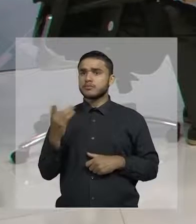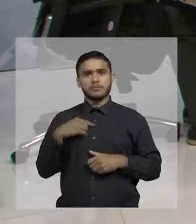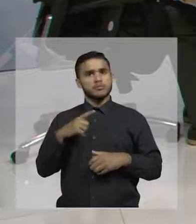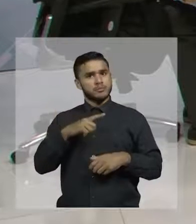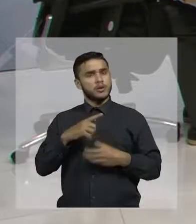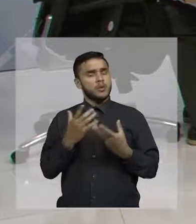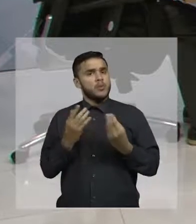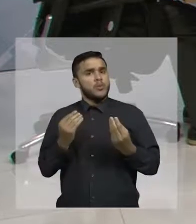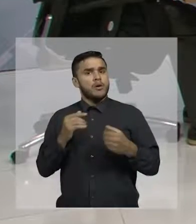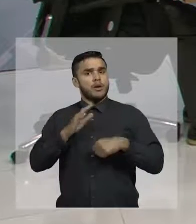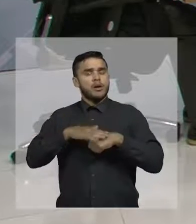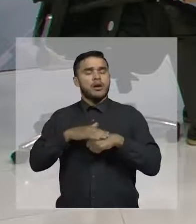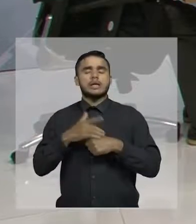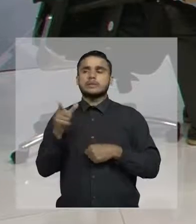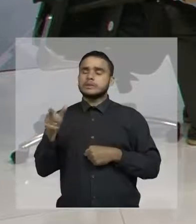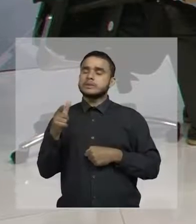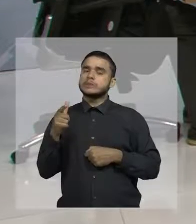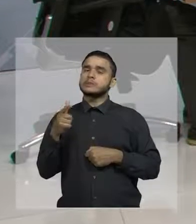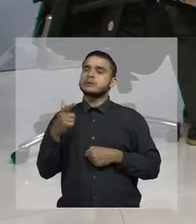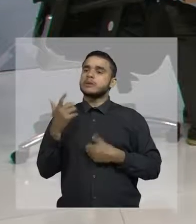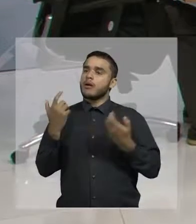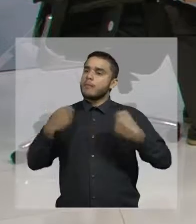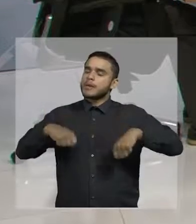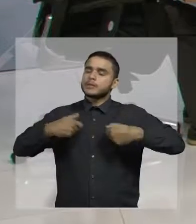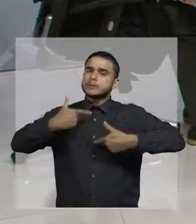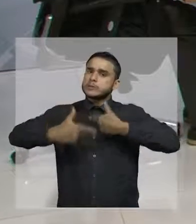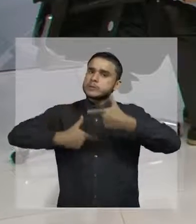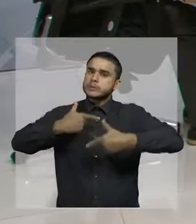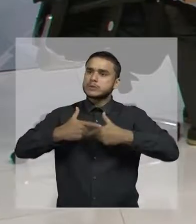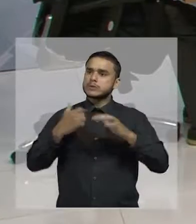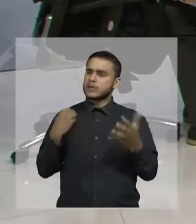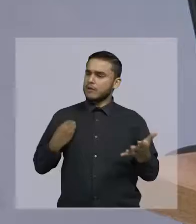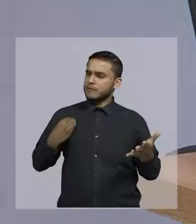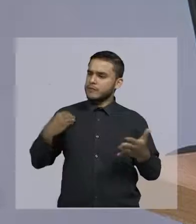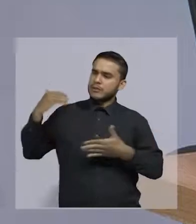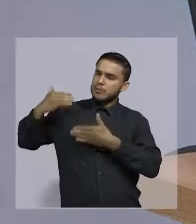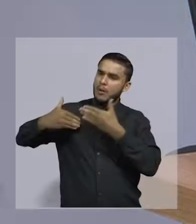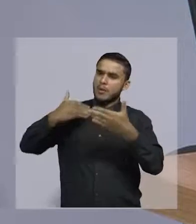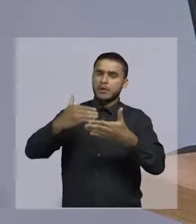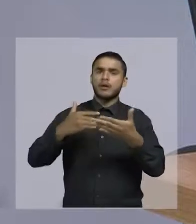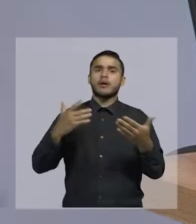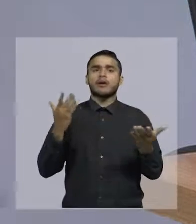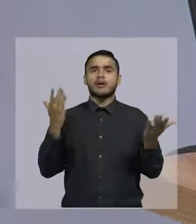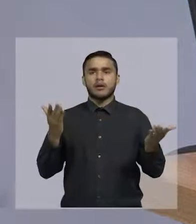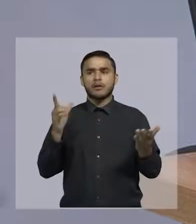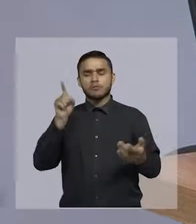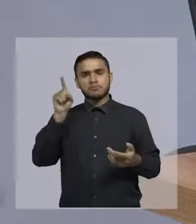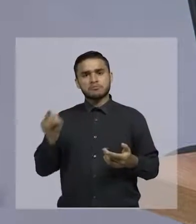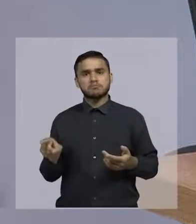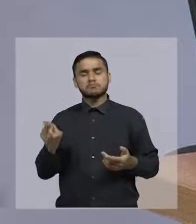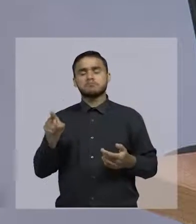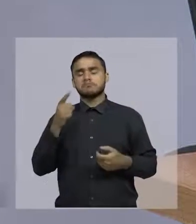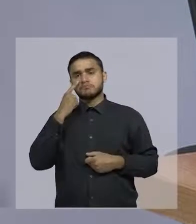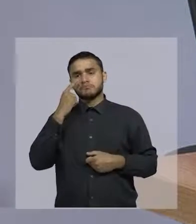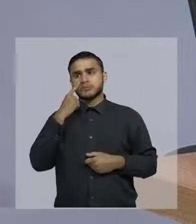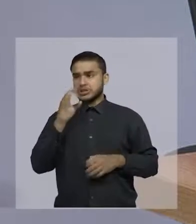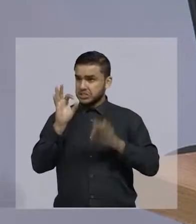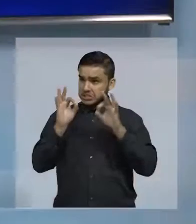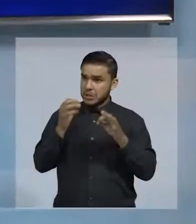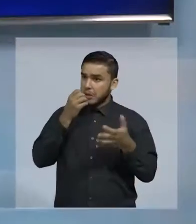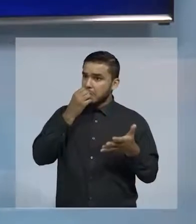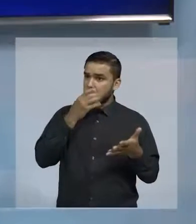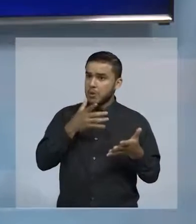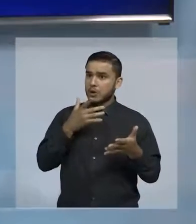sofrido uma carga muito grande de desgaste de tudo que já passou. Não quero discutir o mérito, se merecido ou não estou entrando